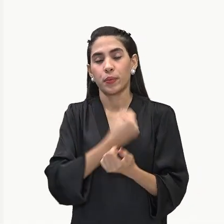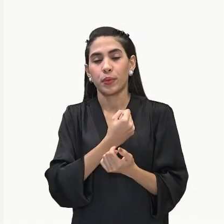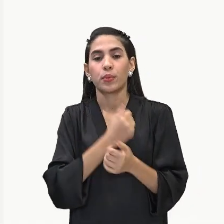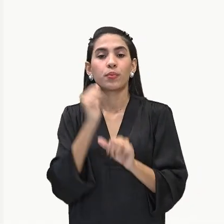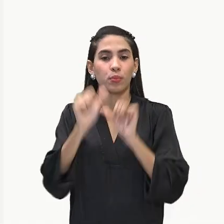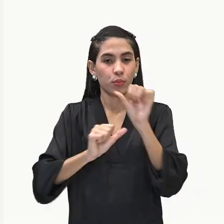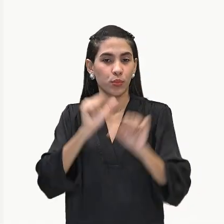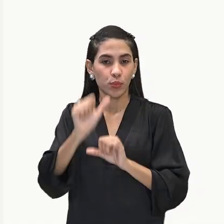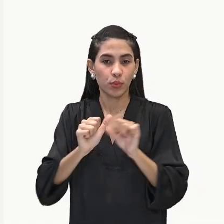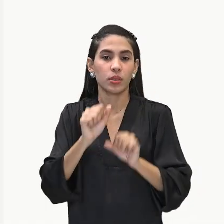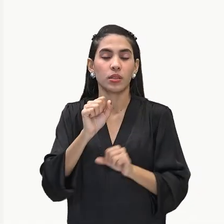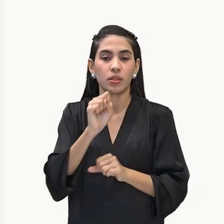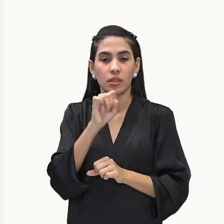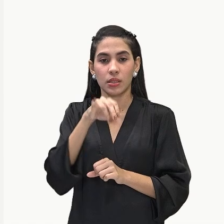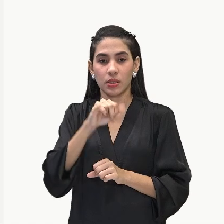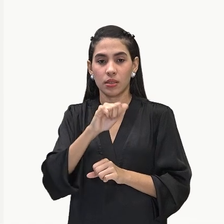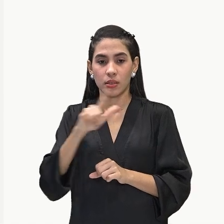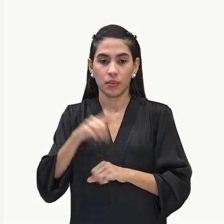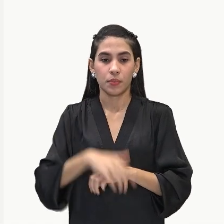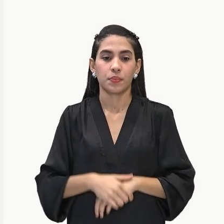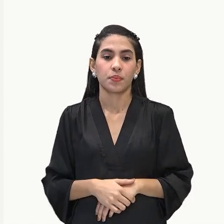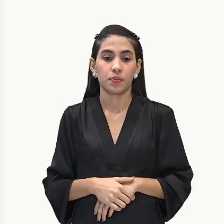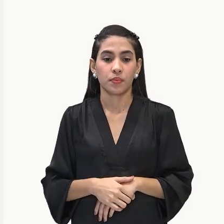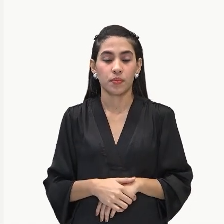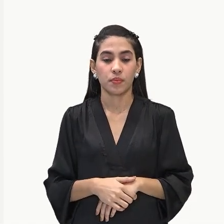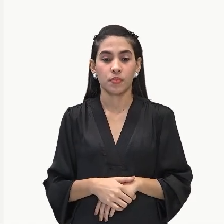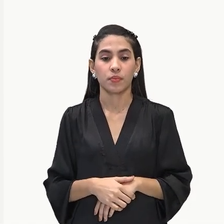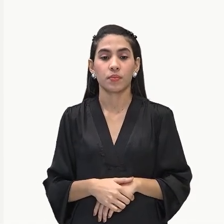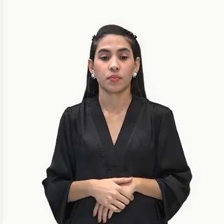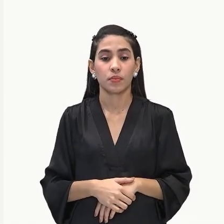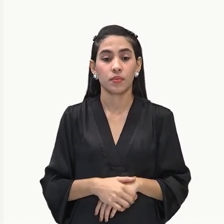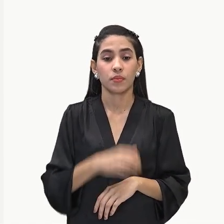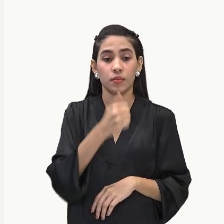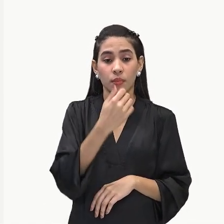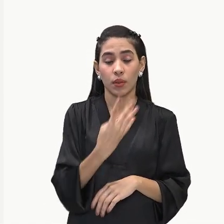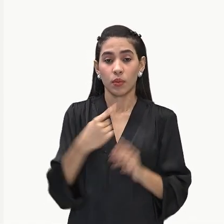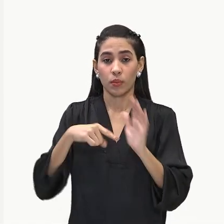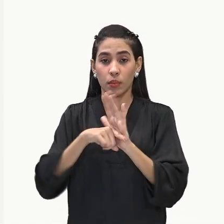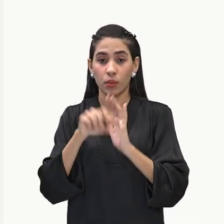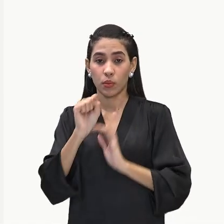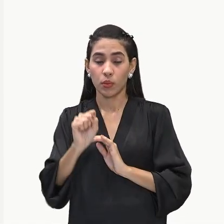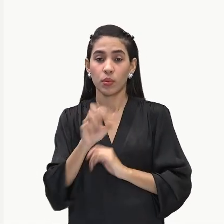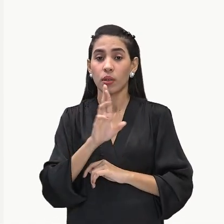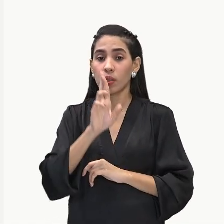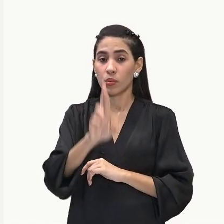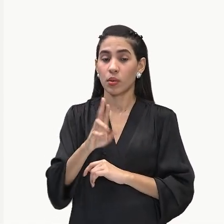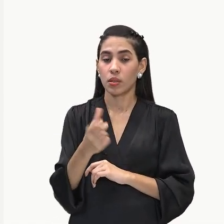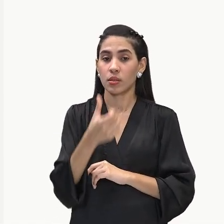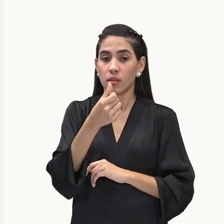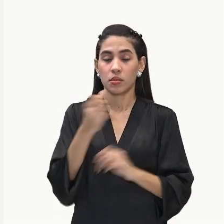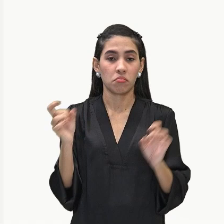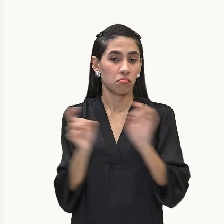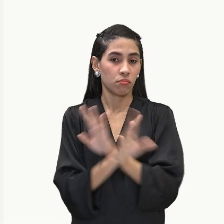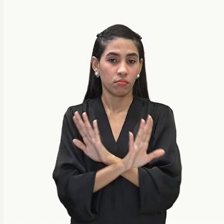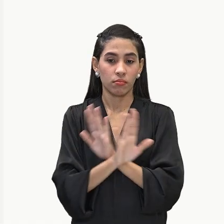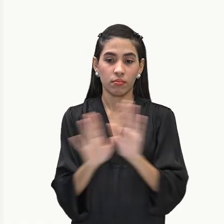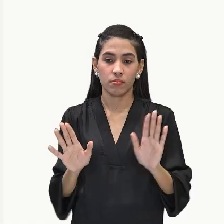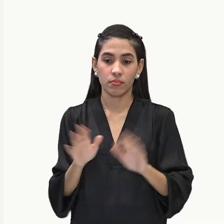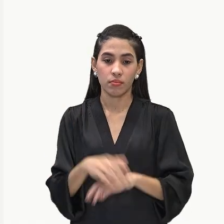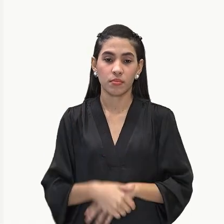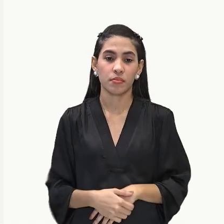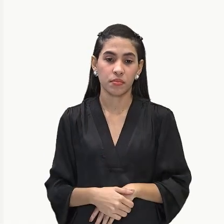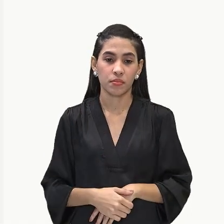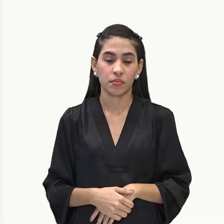Então, se é mais 8, vem menos 8. 14 menos 8, 6. Pronto. Tanto